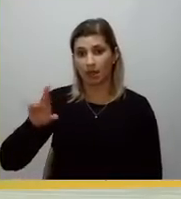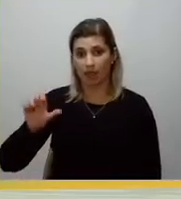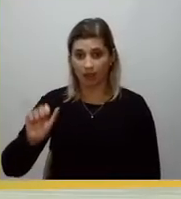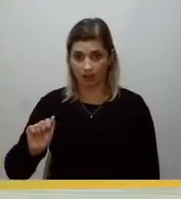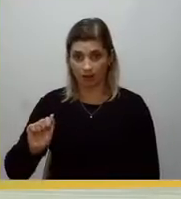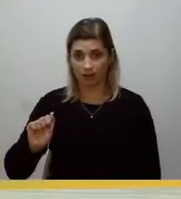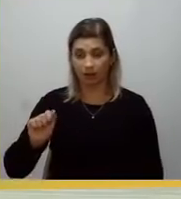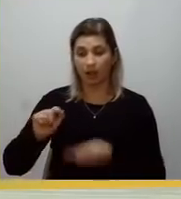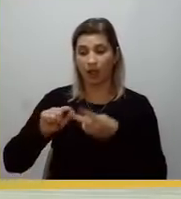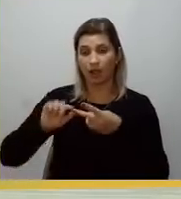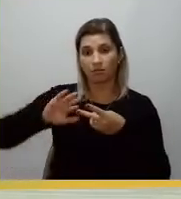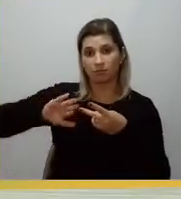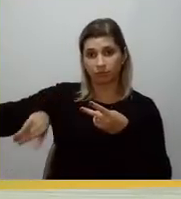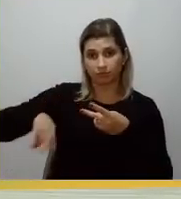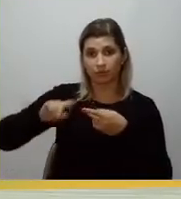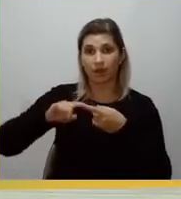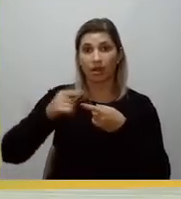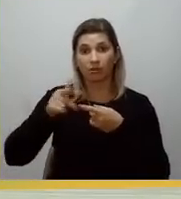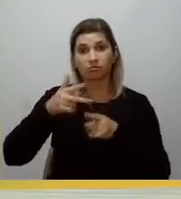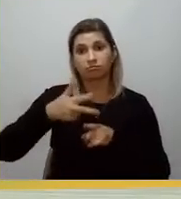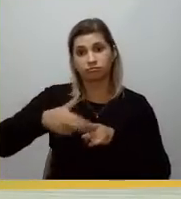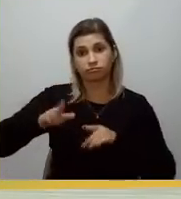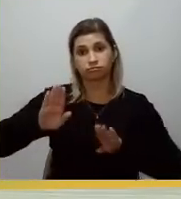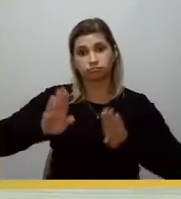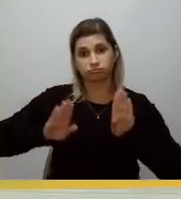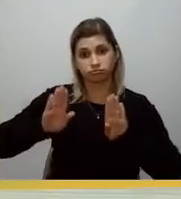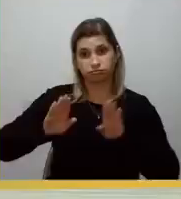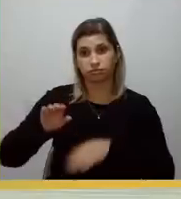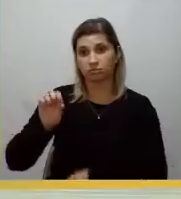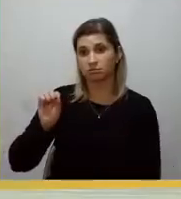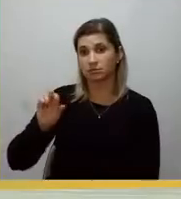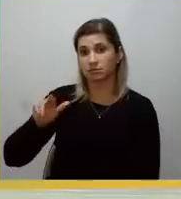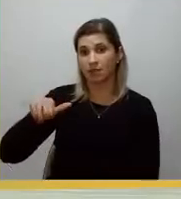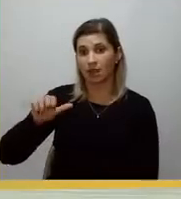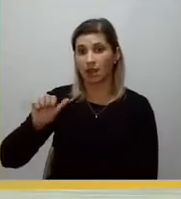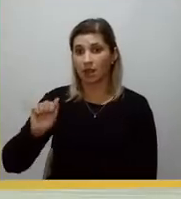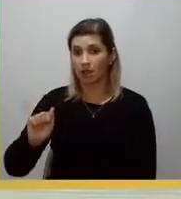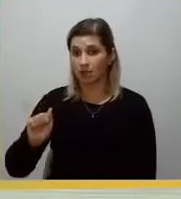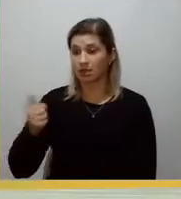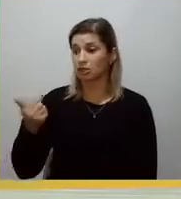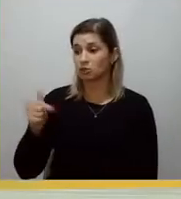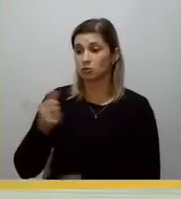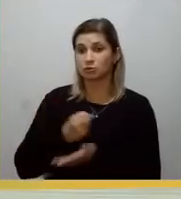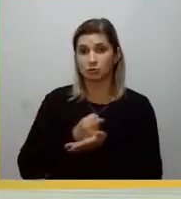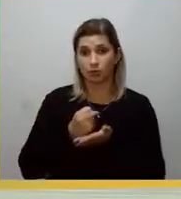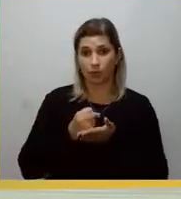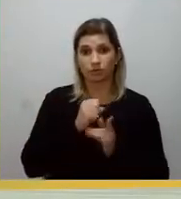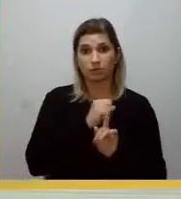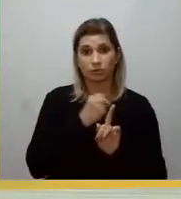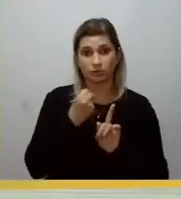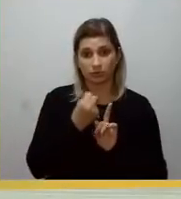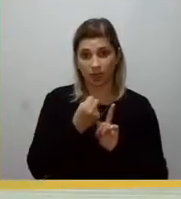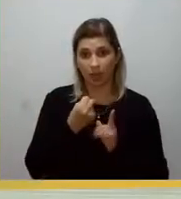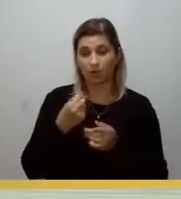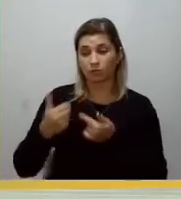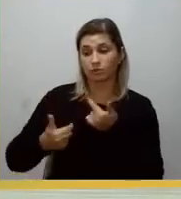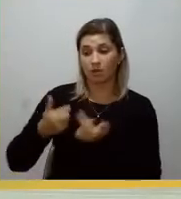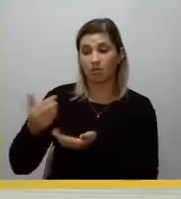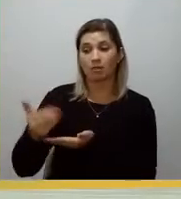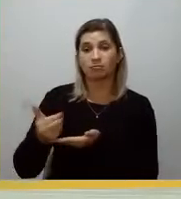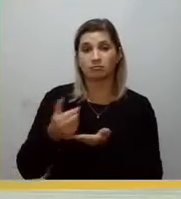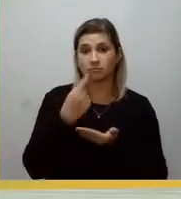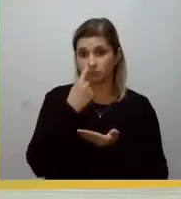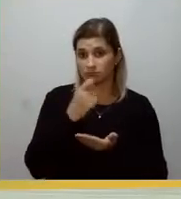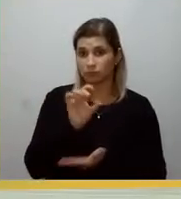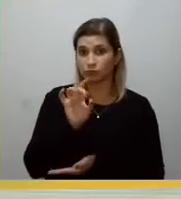Ingepasa venceu a licitação. A Serrana, inclusive, não previa no contrato social durante esse período o serviço de coleta de lixo. Ele previa iluminação pública,